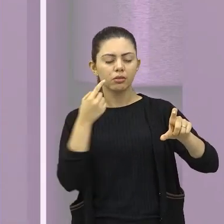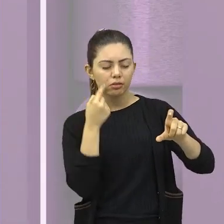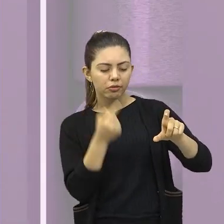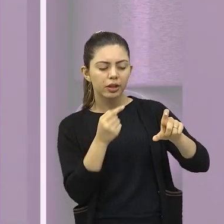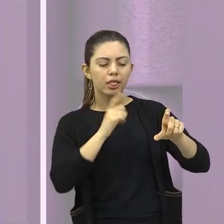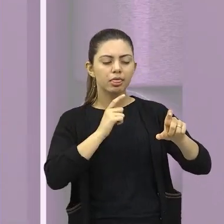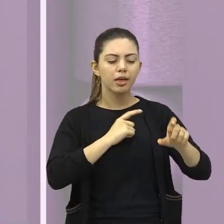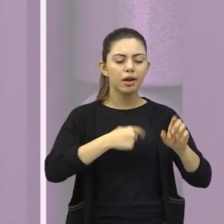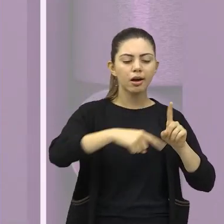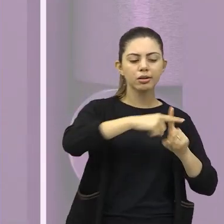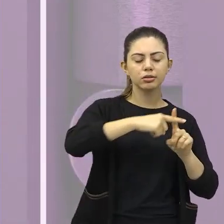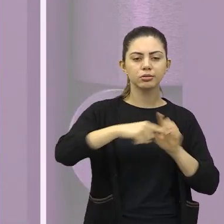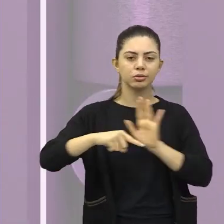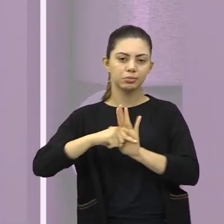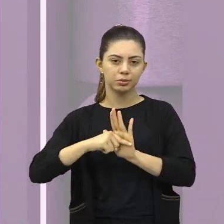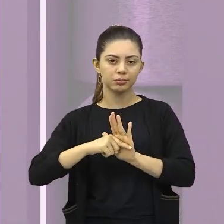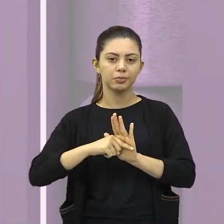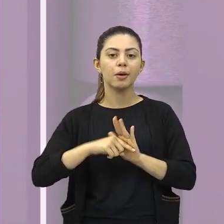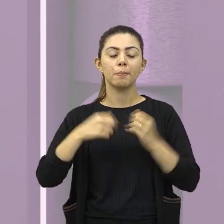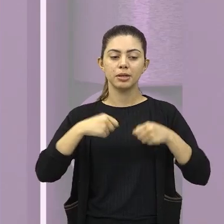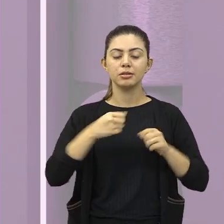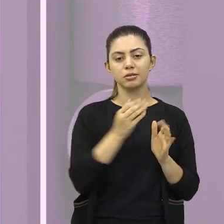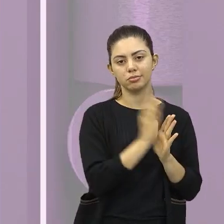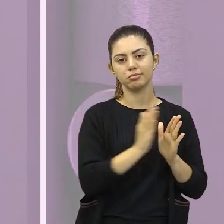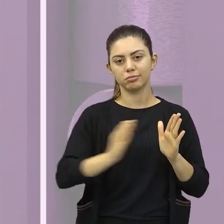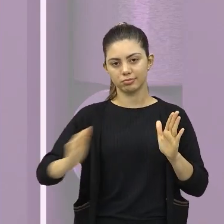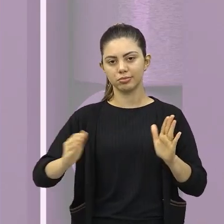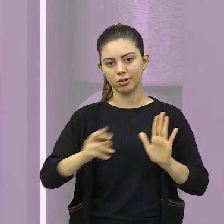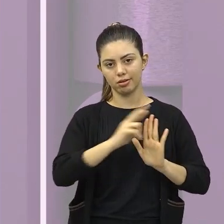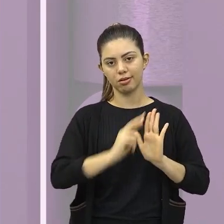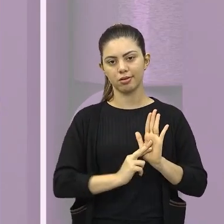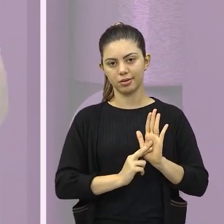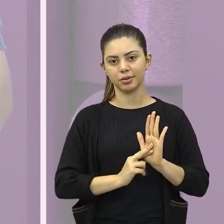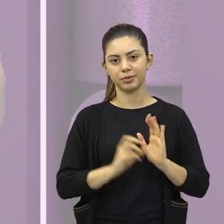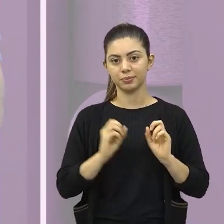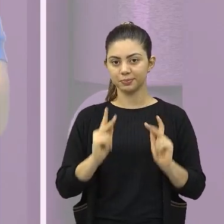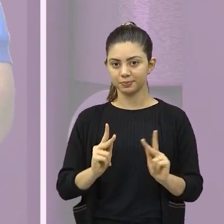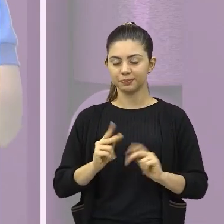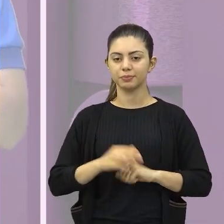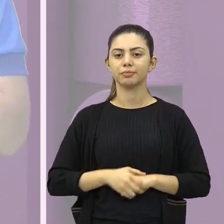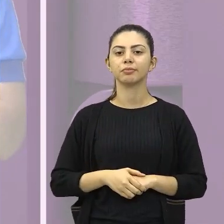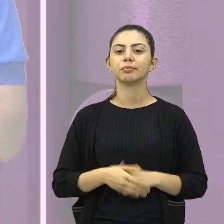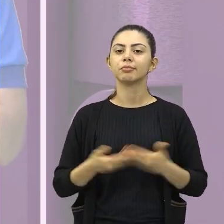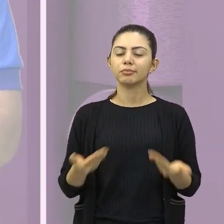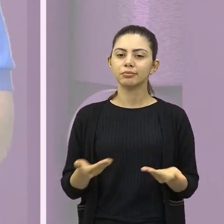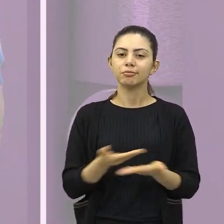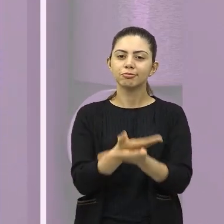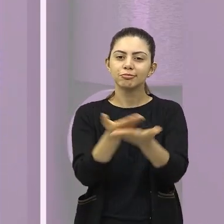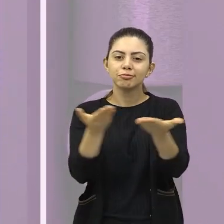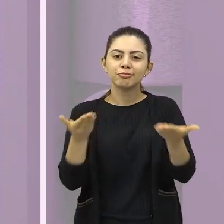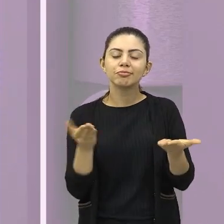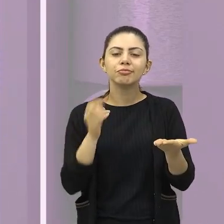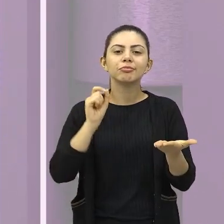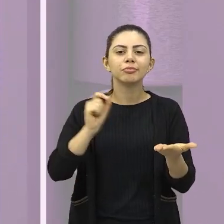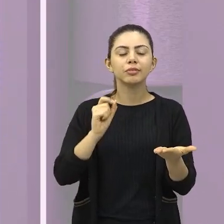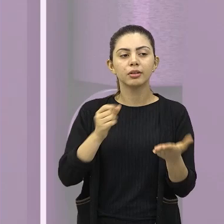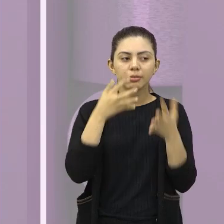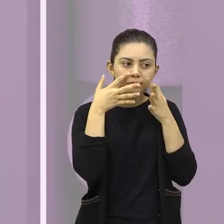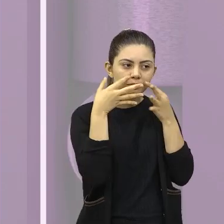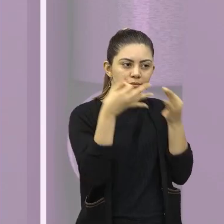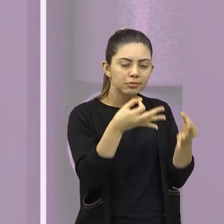adição e subtração, você vem fazendo na ordem que aparecer. Ok? Então, espero aí que você tenha muita